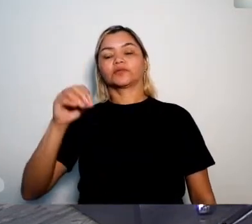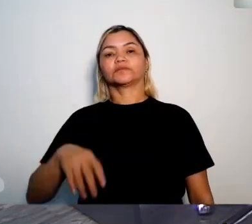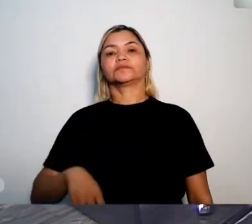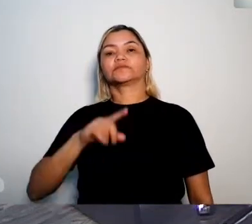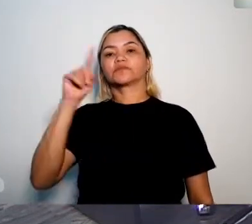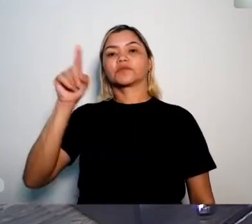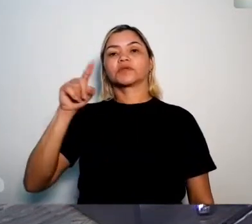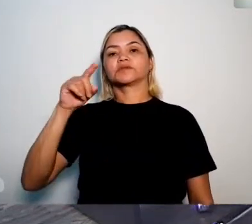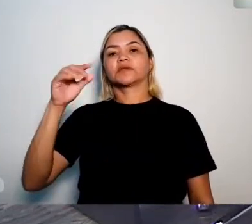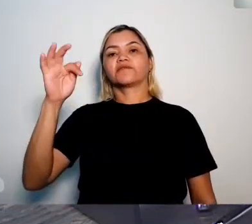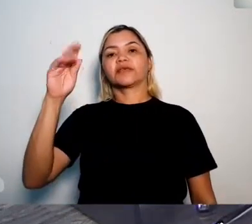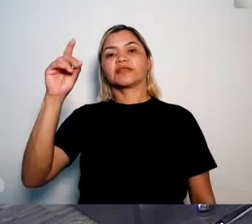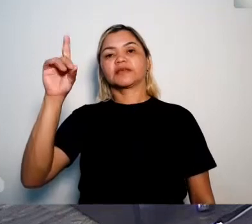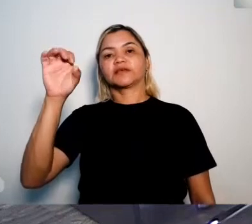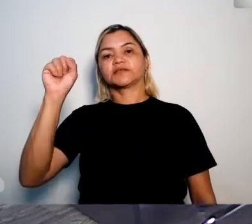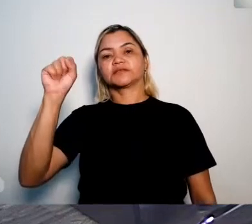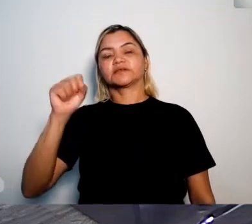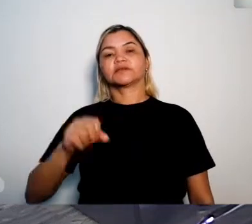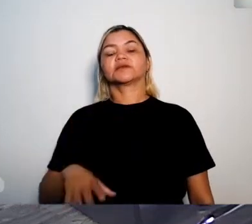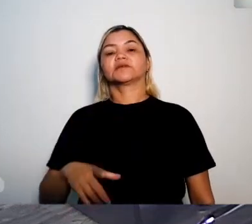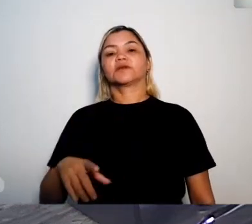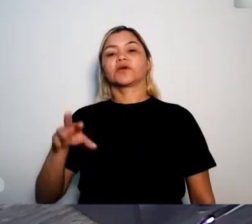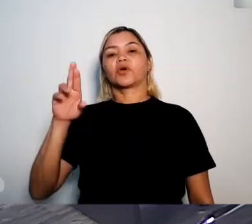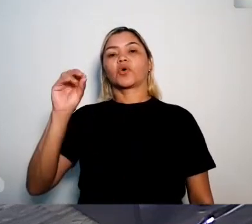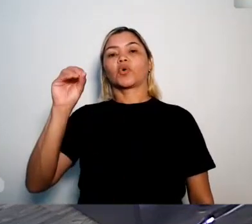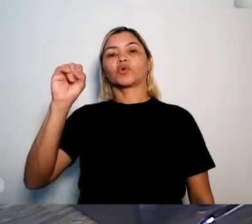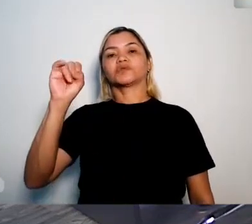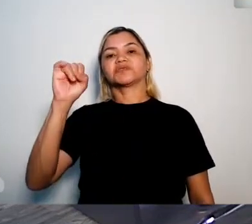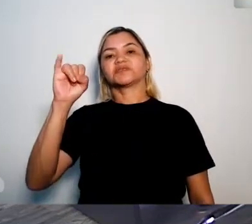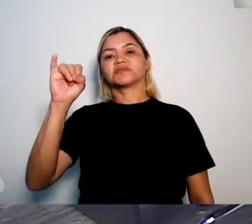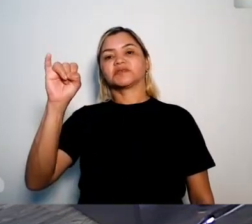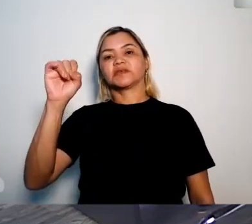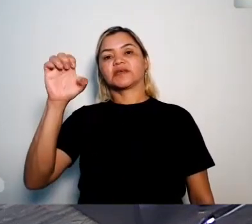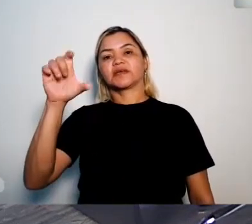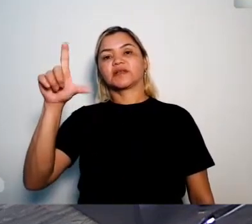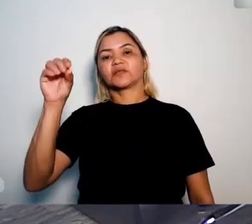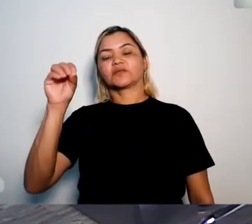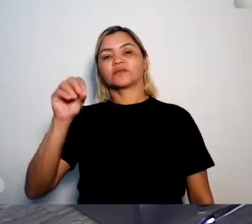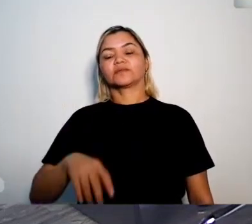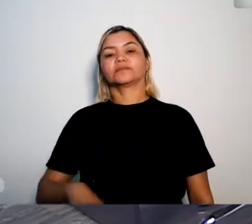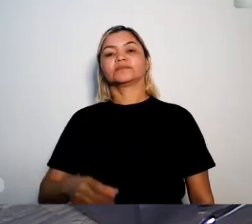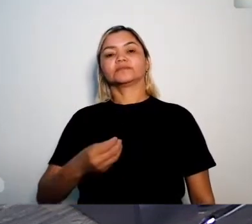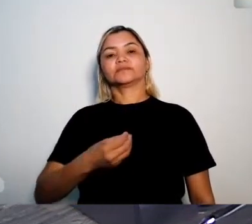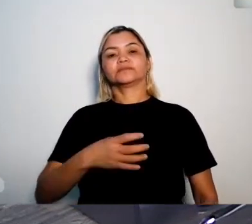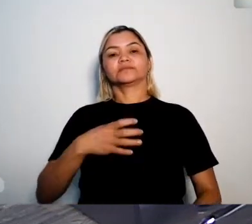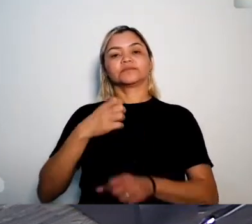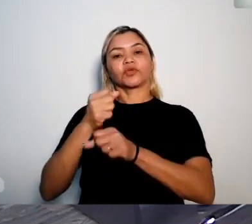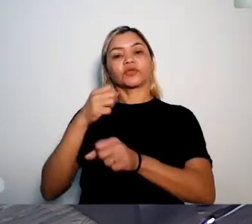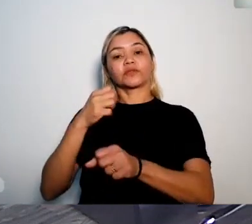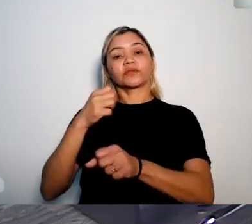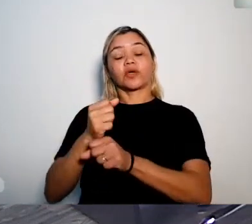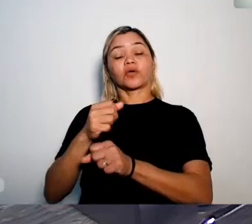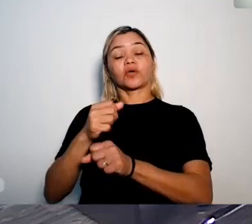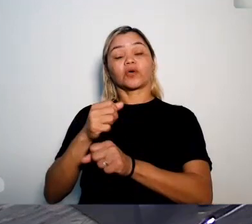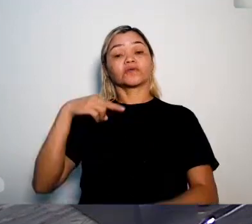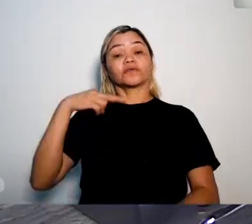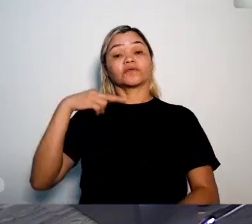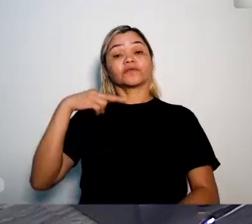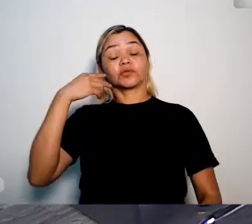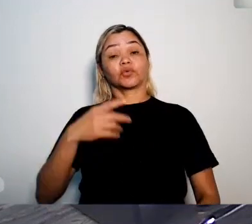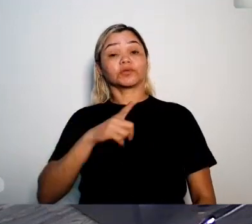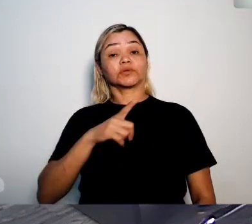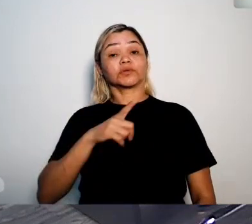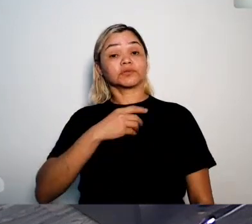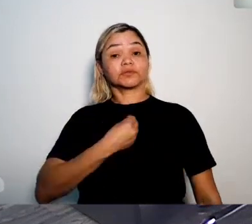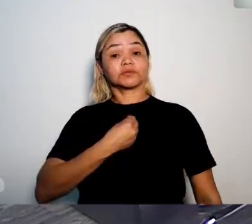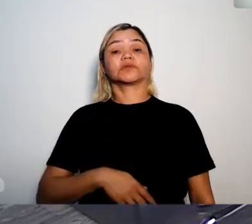Fernandes. Presente. Vereadora Rosiela. Presente. Com a totalidade dos senhores vereadores presentes, havendo o número regimental,